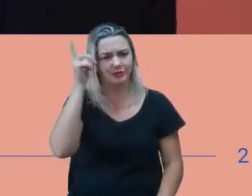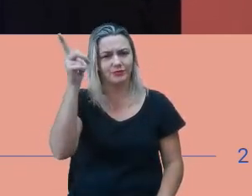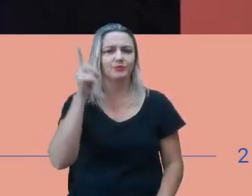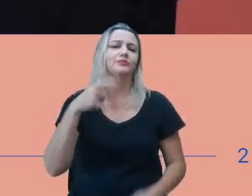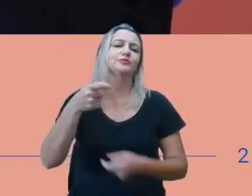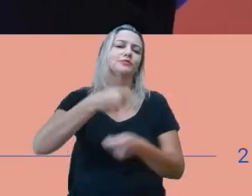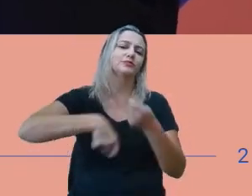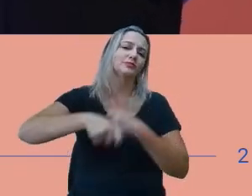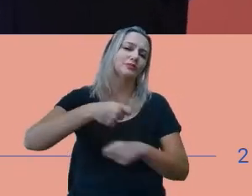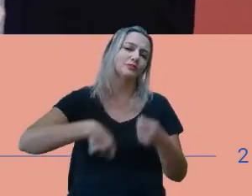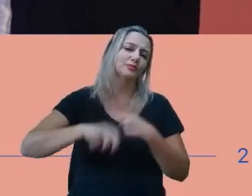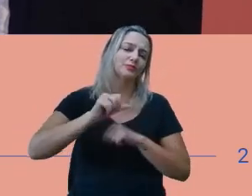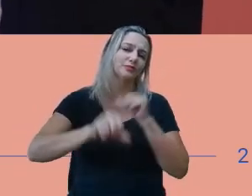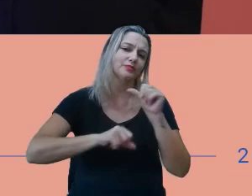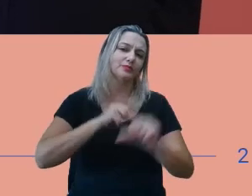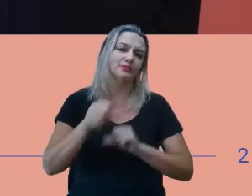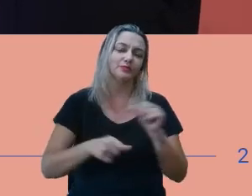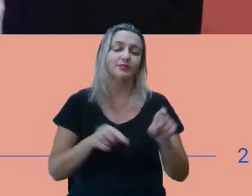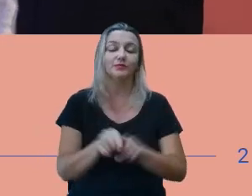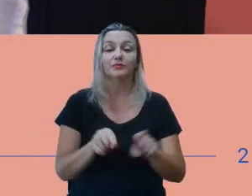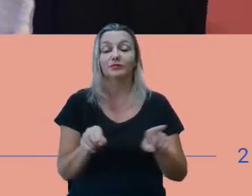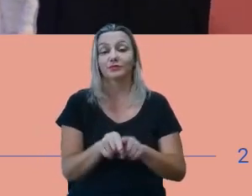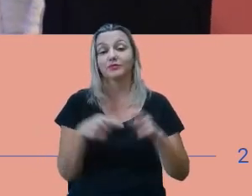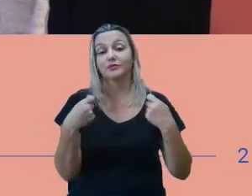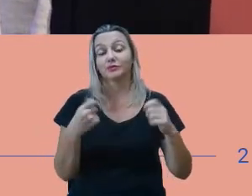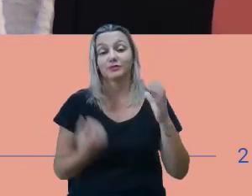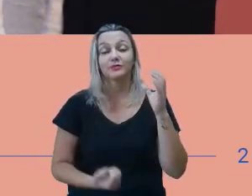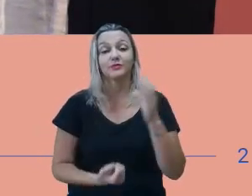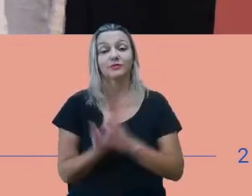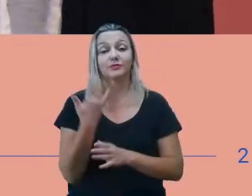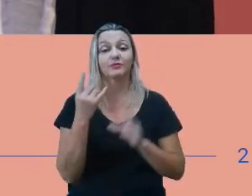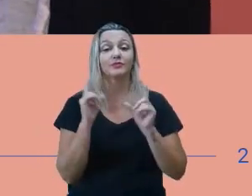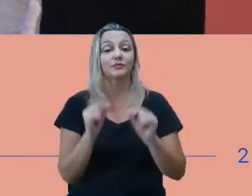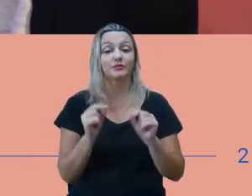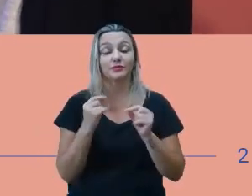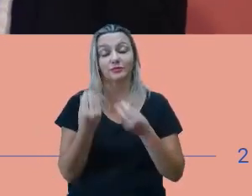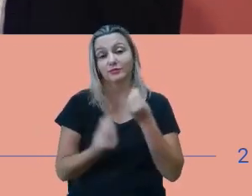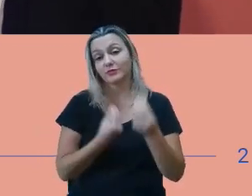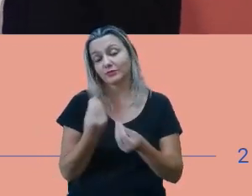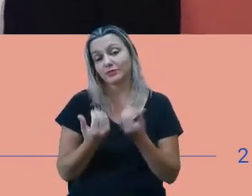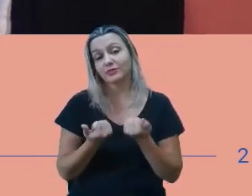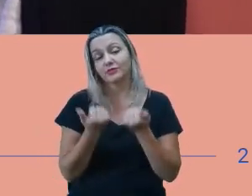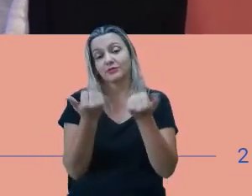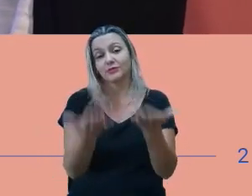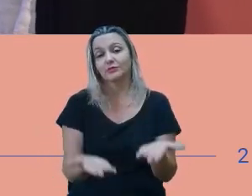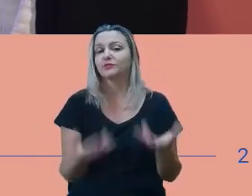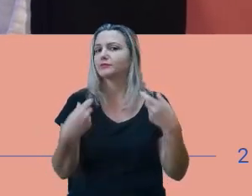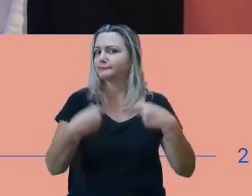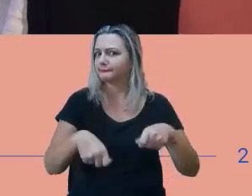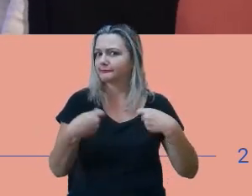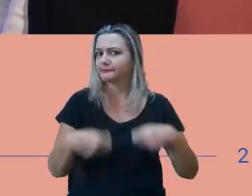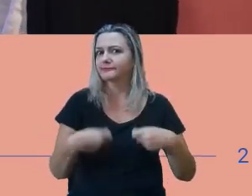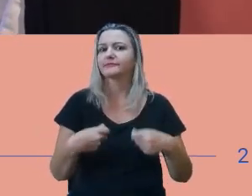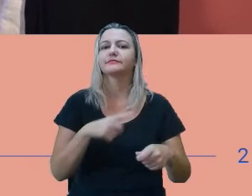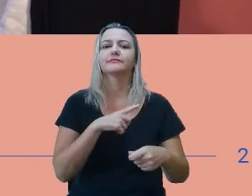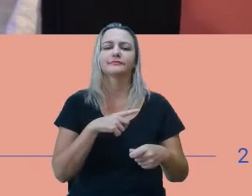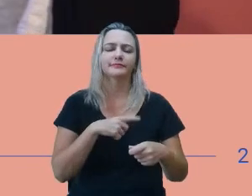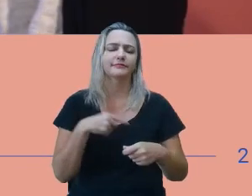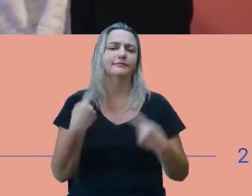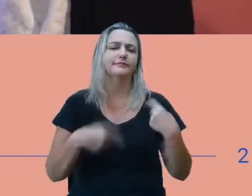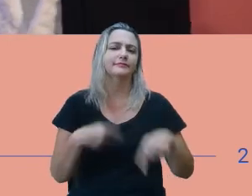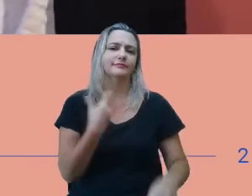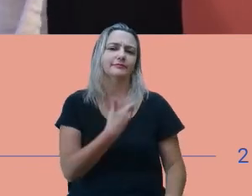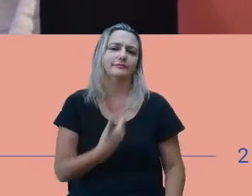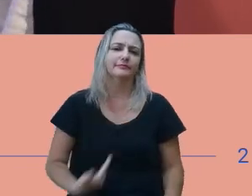viu que ainda precisava uma parte de criação de condições necessárias que envolvem política pública